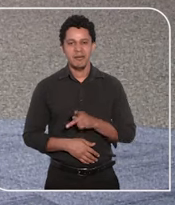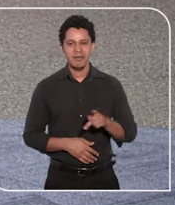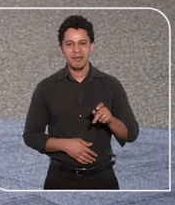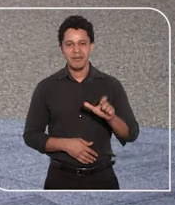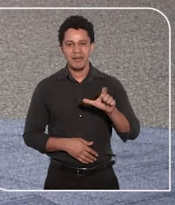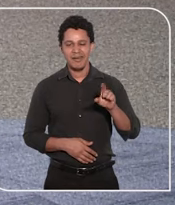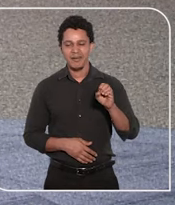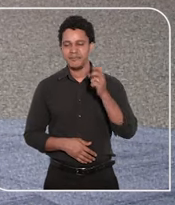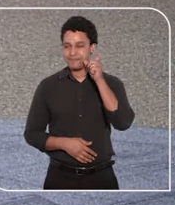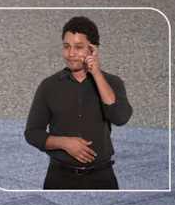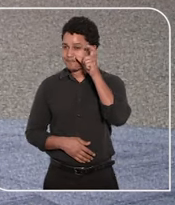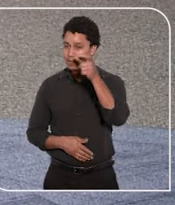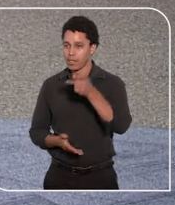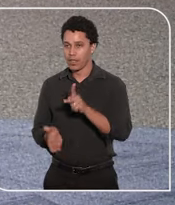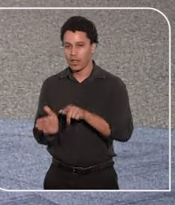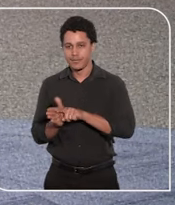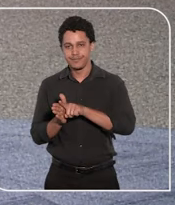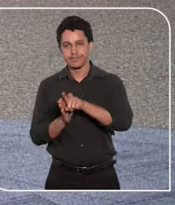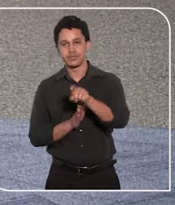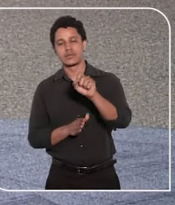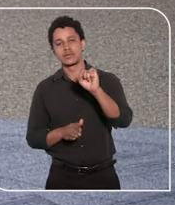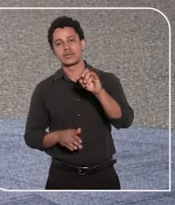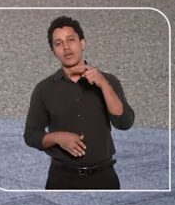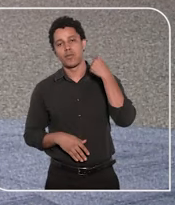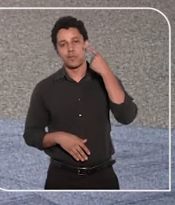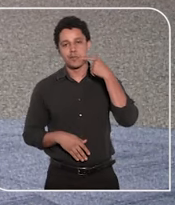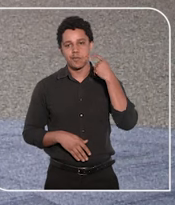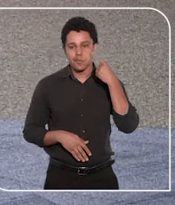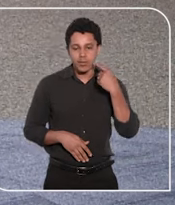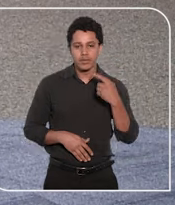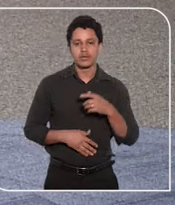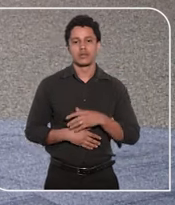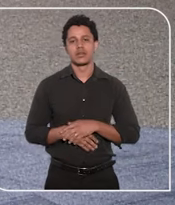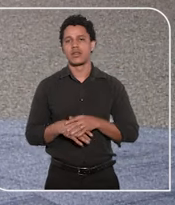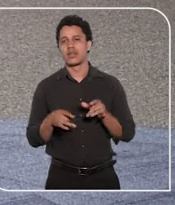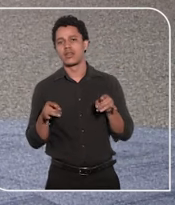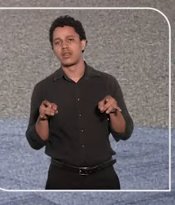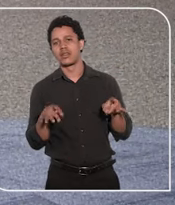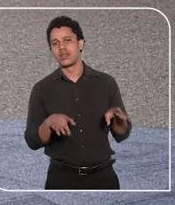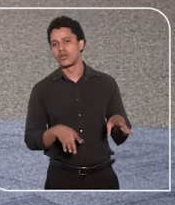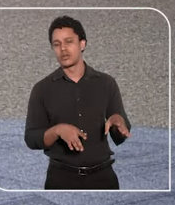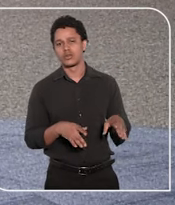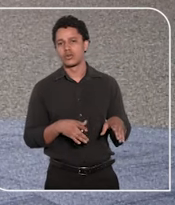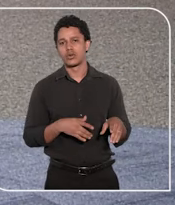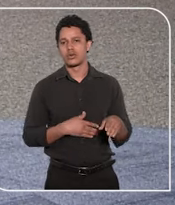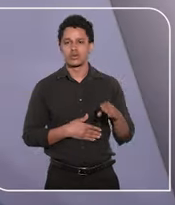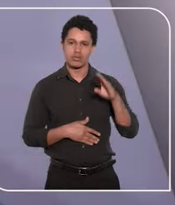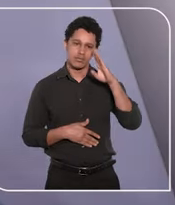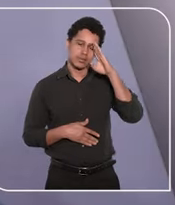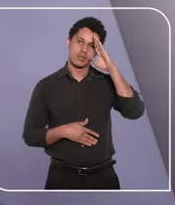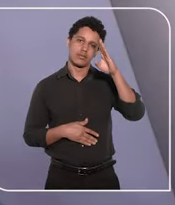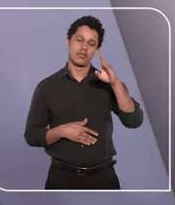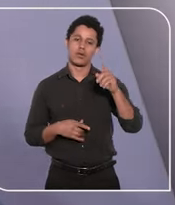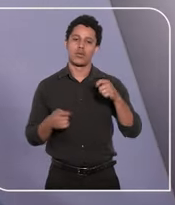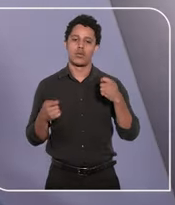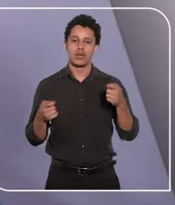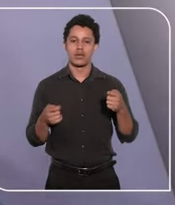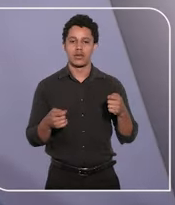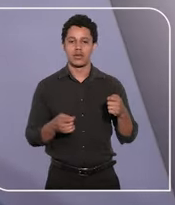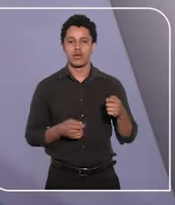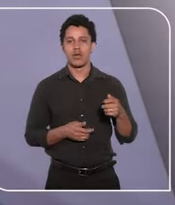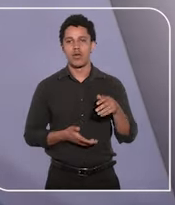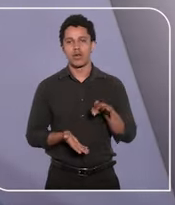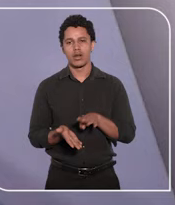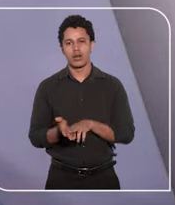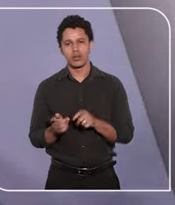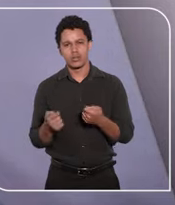curiosidade de perguntar, né? No caso de um advogado que deixou de ser o patrono da causa, esse cliente teria que